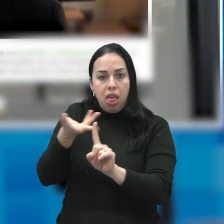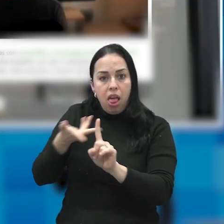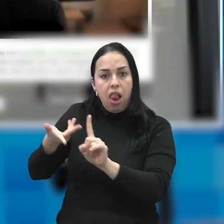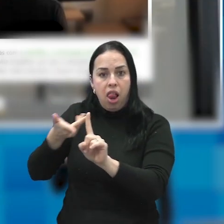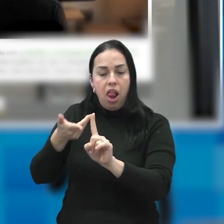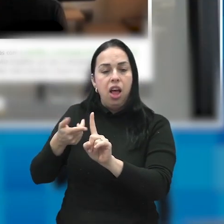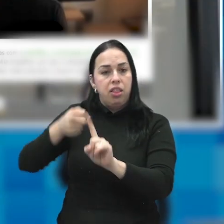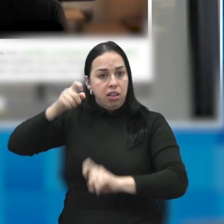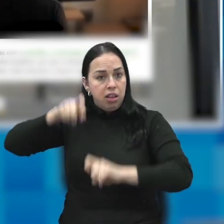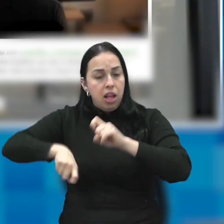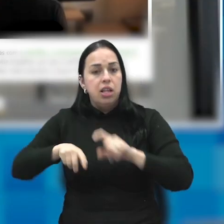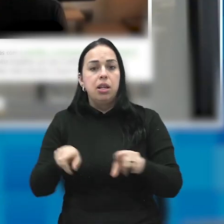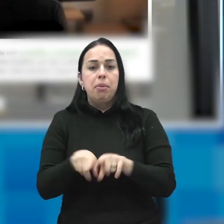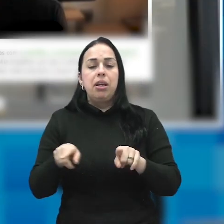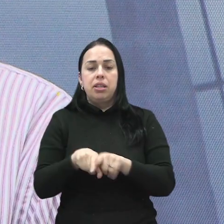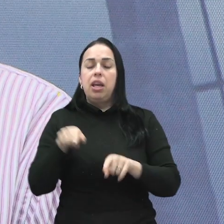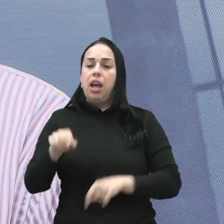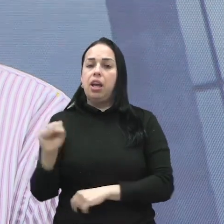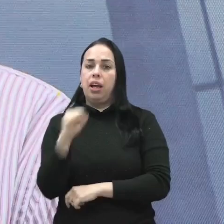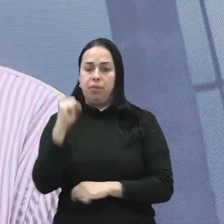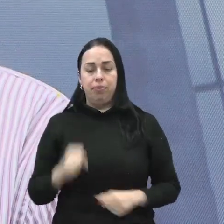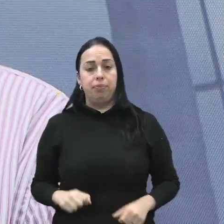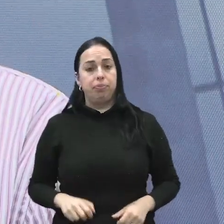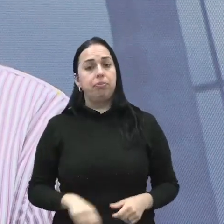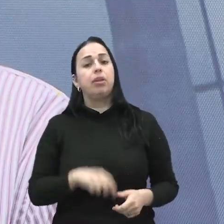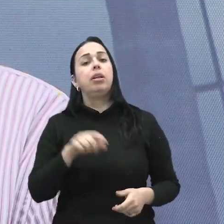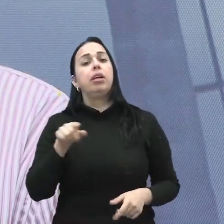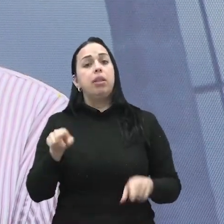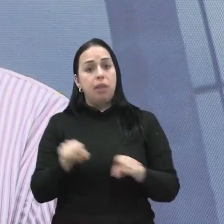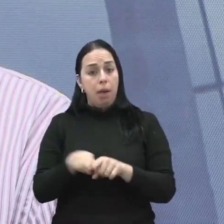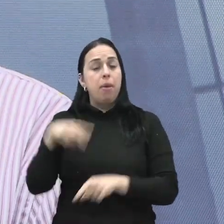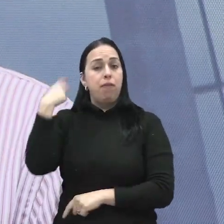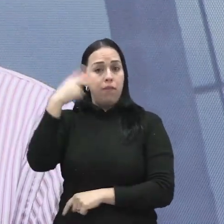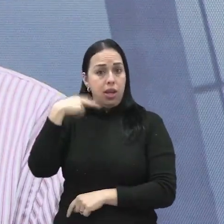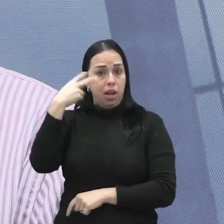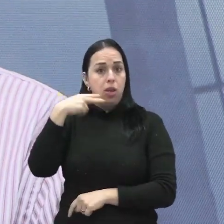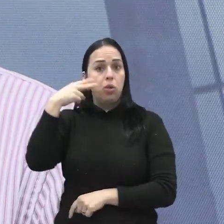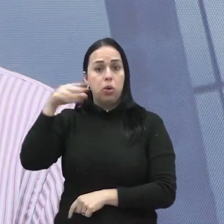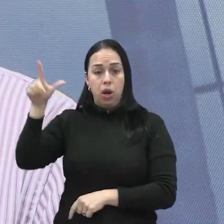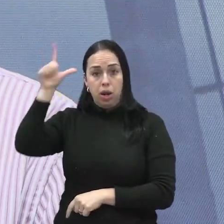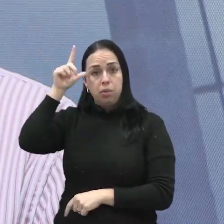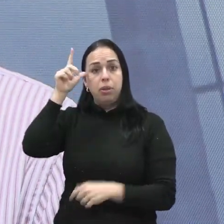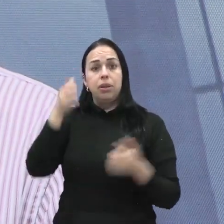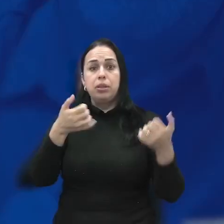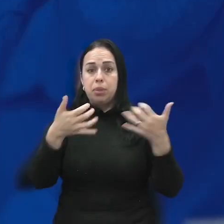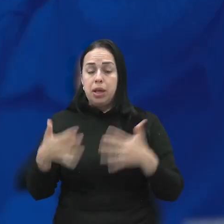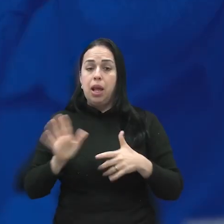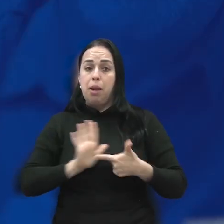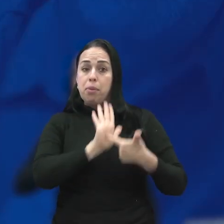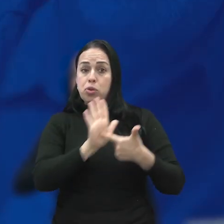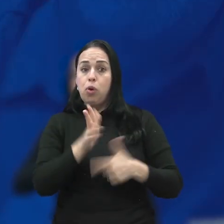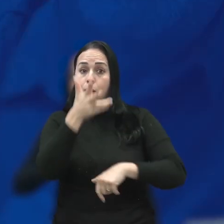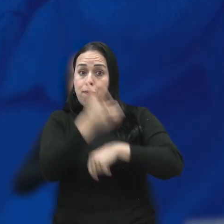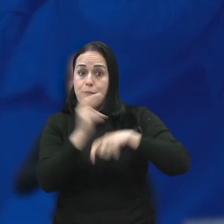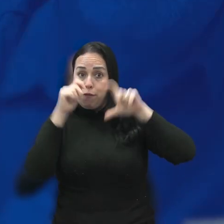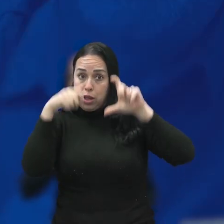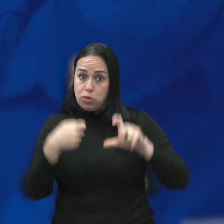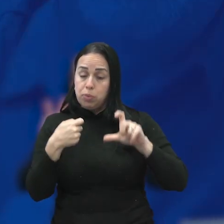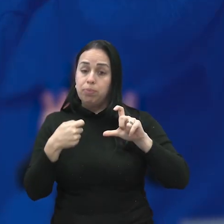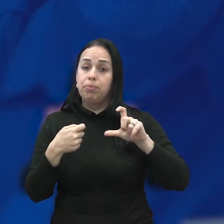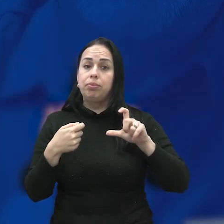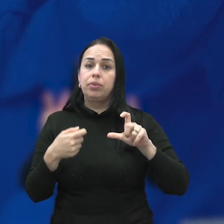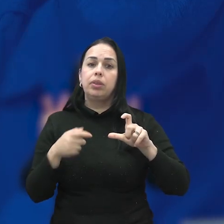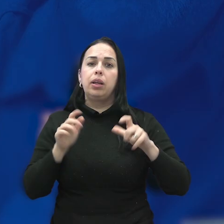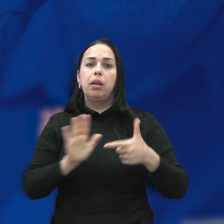e reforçou a gravidade do tema. Este mesmo assunto também foi retratado pelo vereador Lino Bispo, mas em um vídeo exibido em